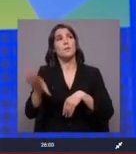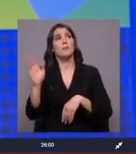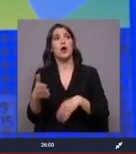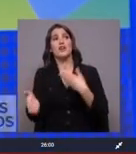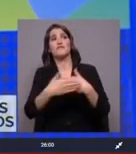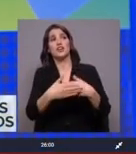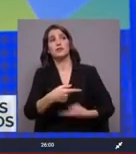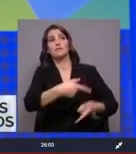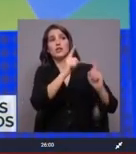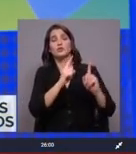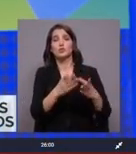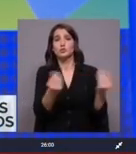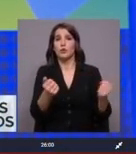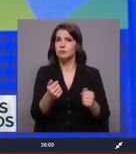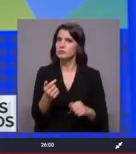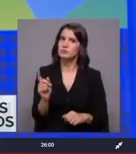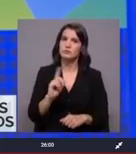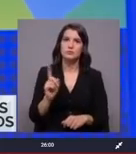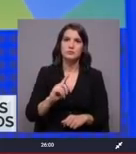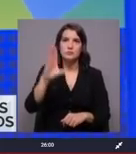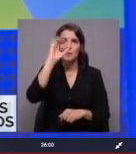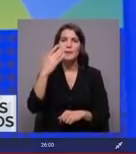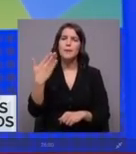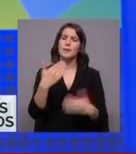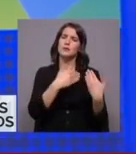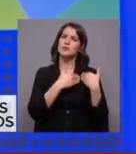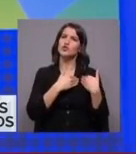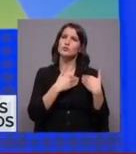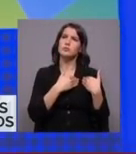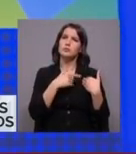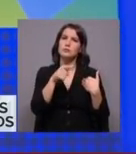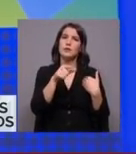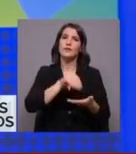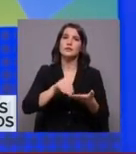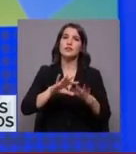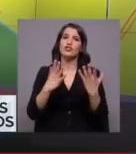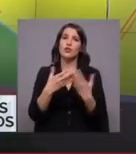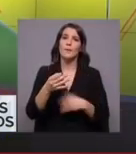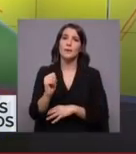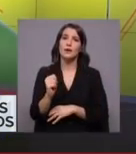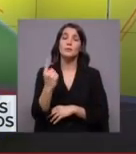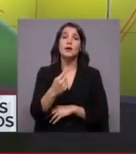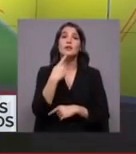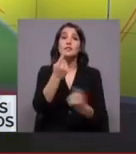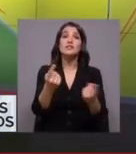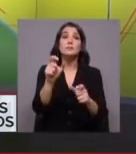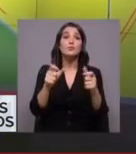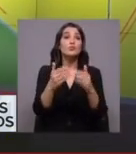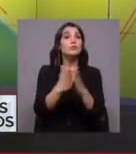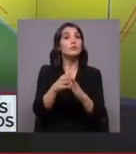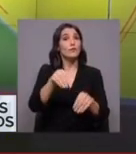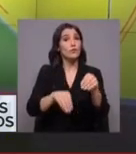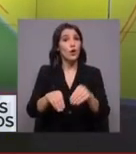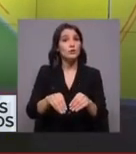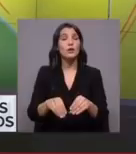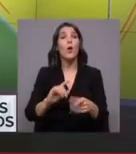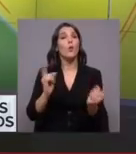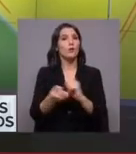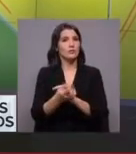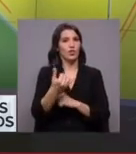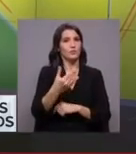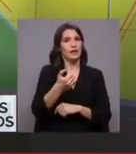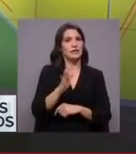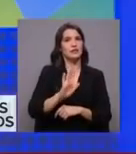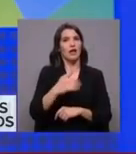resolva a situação não este primeiro ministro responsável e estamos ao do país tem que dizer a todos os eleitores ao contrário do professor